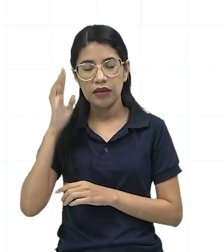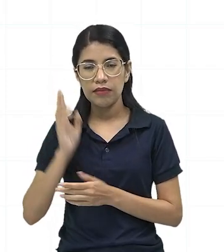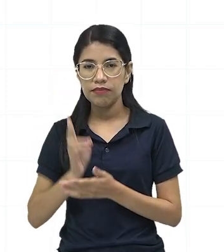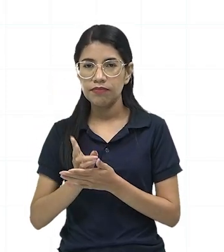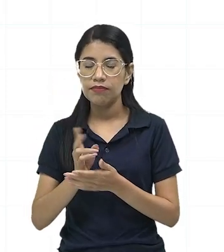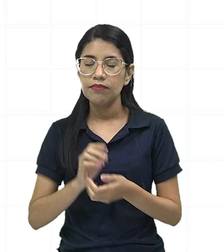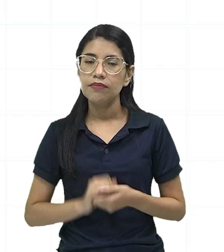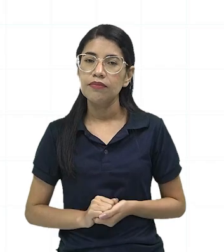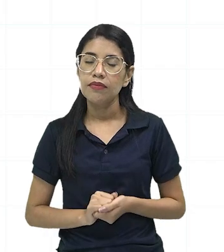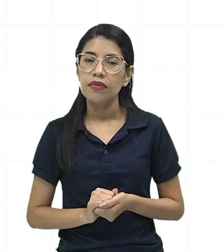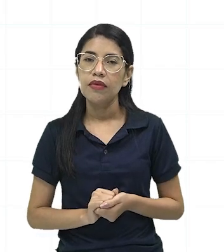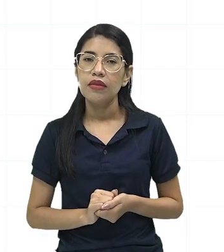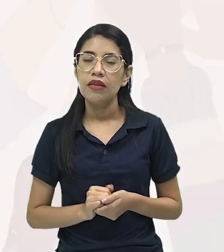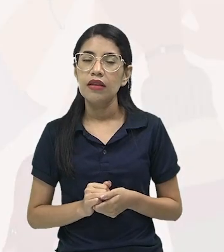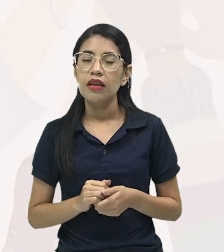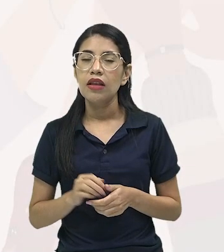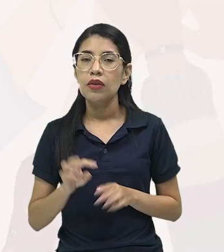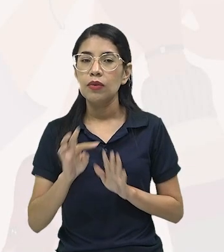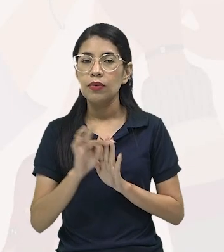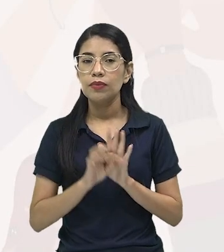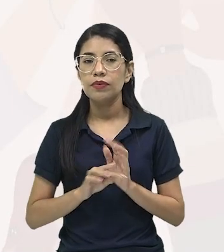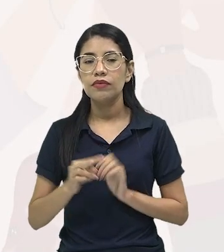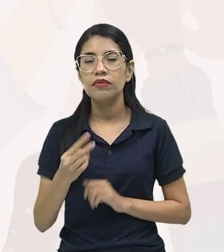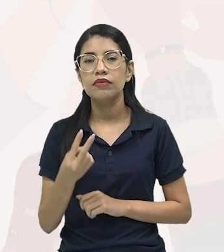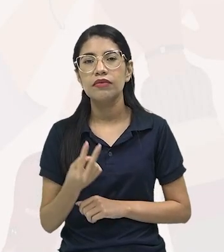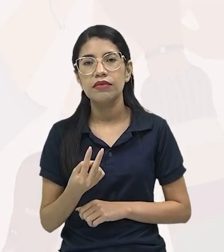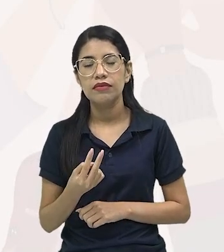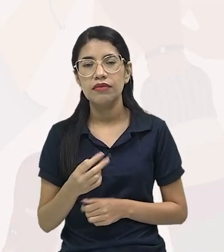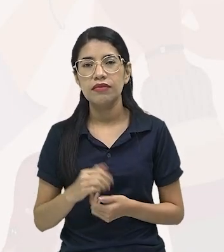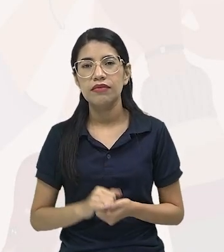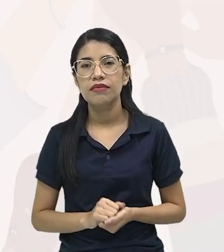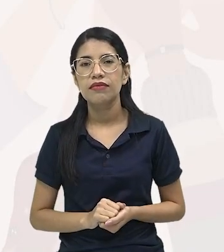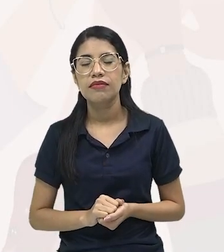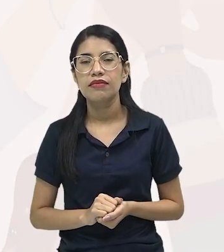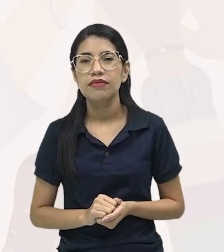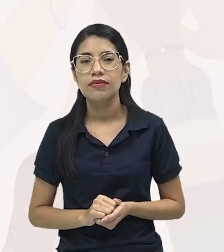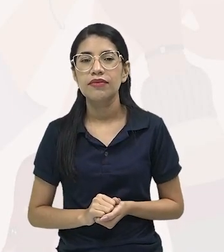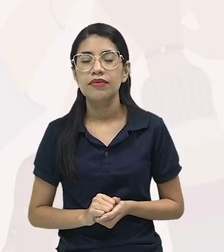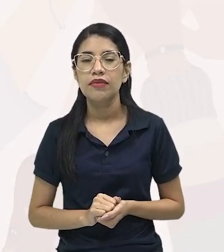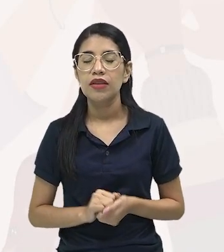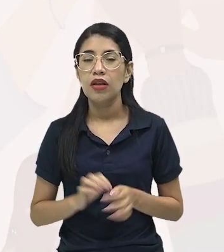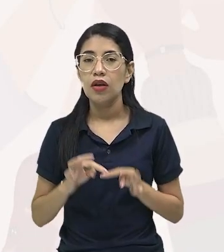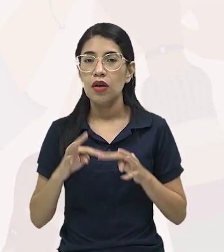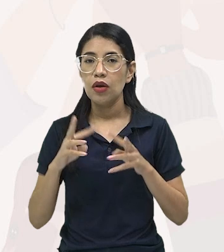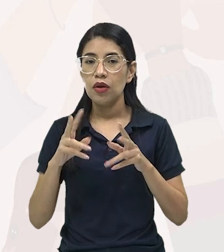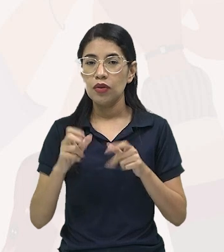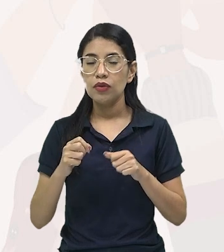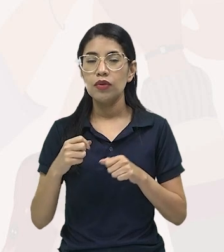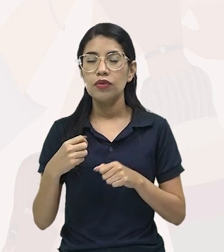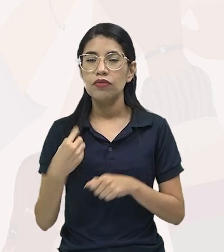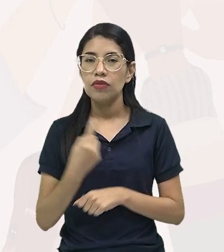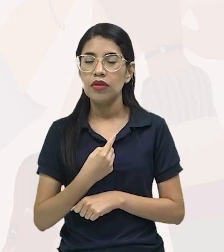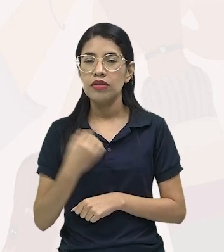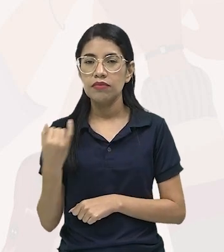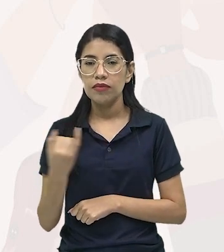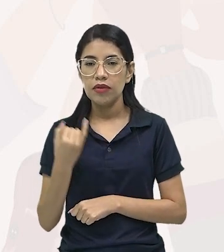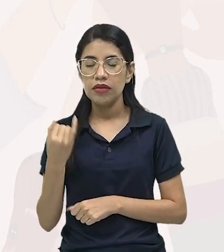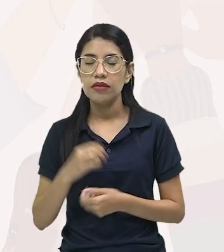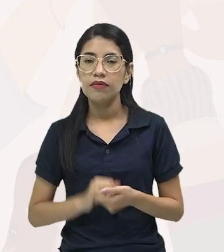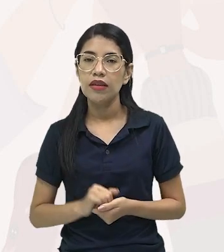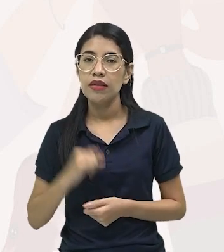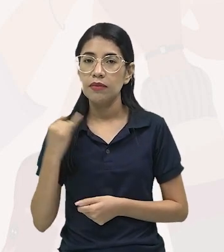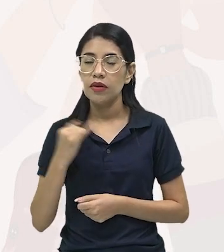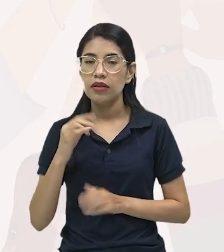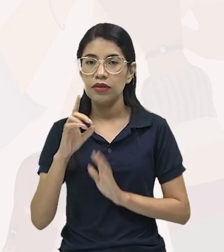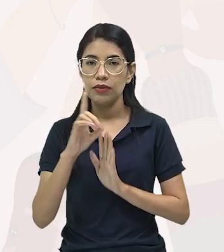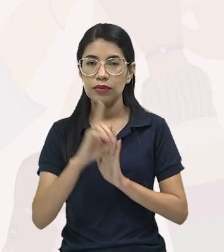agora pensar nesses elementos do nosso texto 2, cujo título é Todos somos importantes, a importância dos